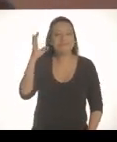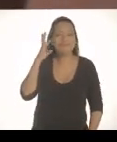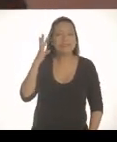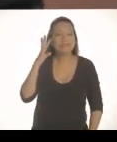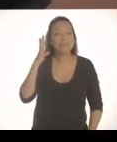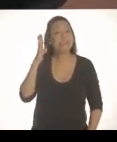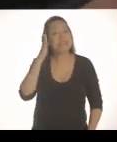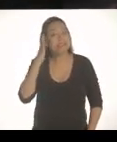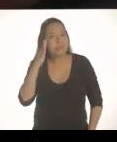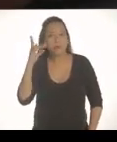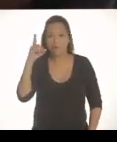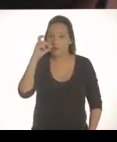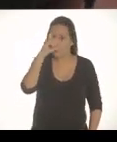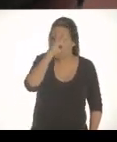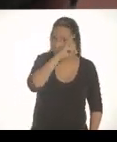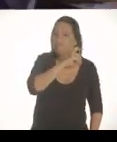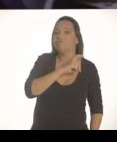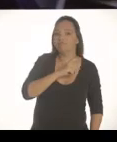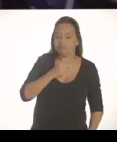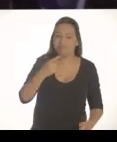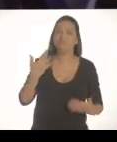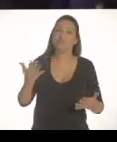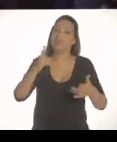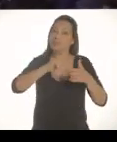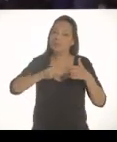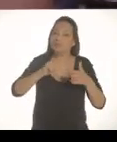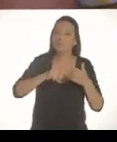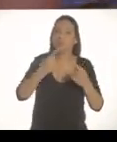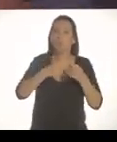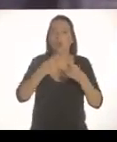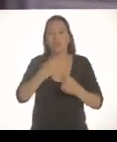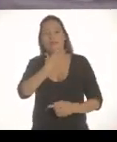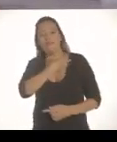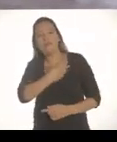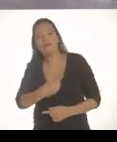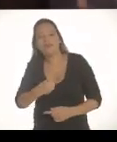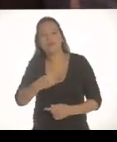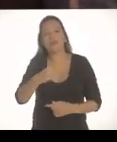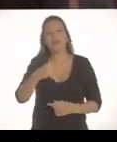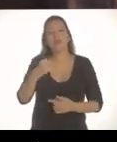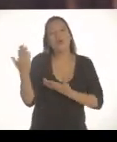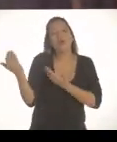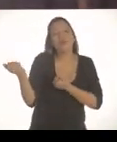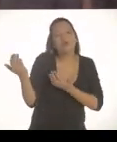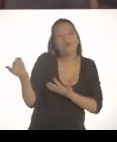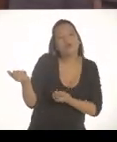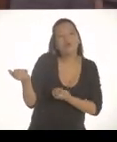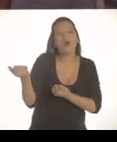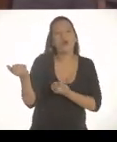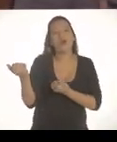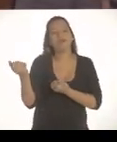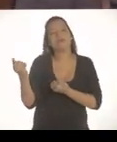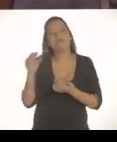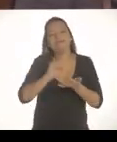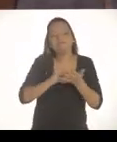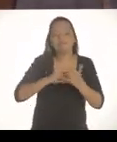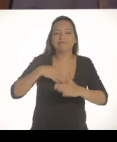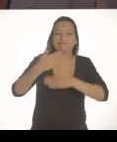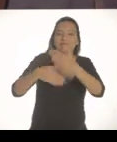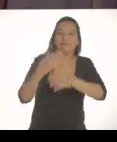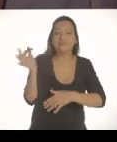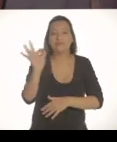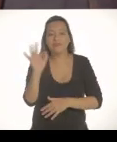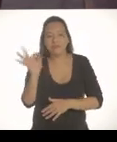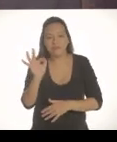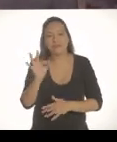filho, mesmo sabendo com todas as dificuldades que eu ia enfrentar nesse sentido de ter um filho relativamente cedo, no